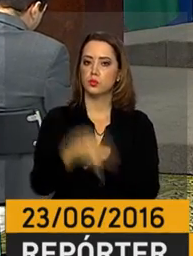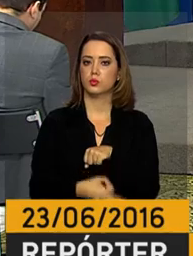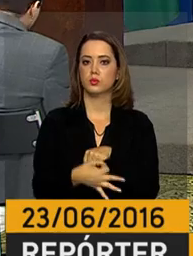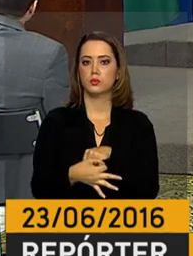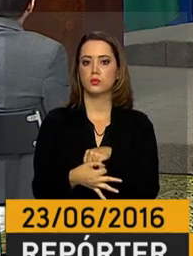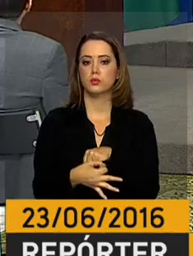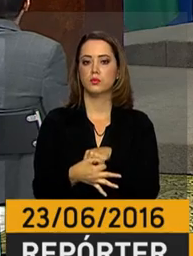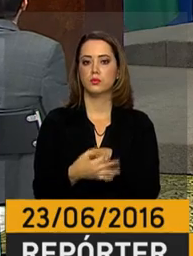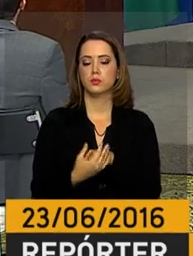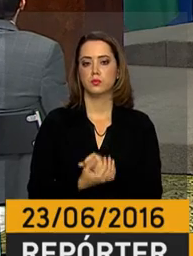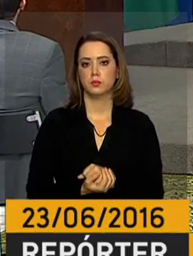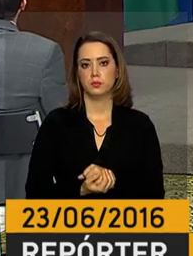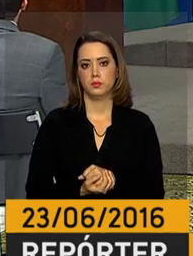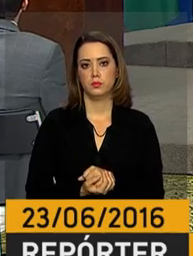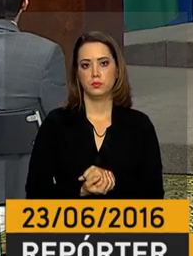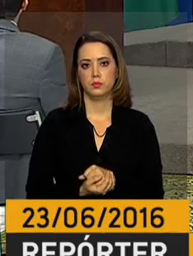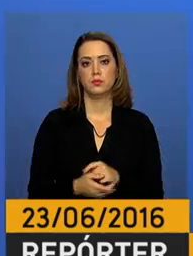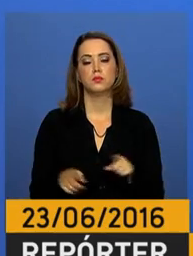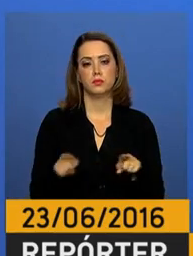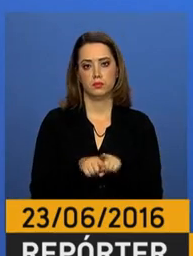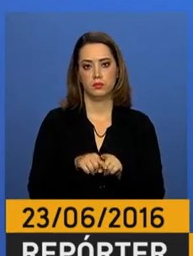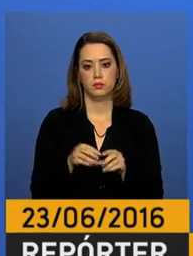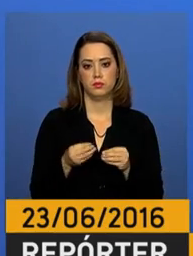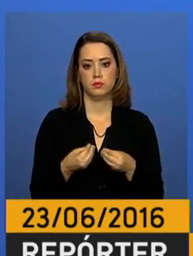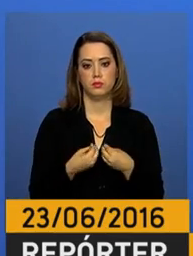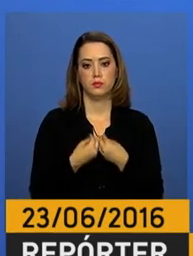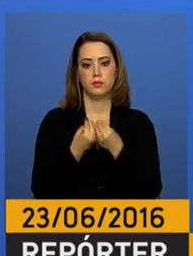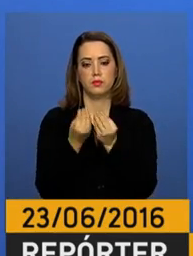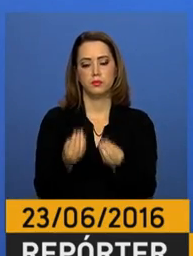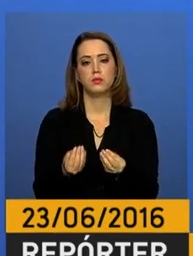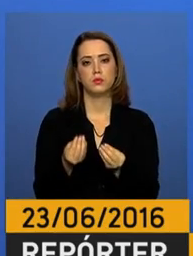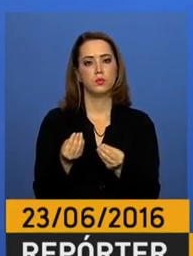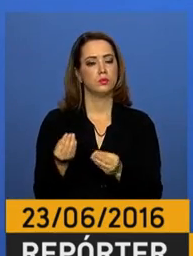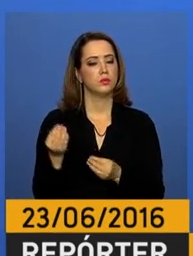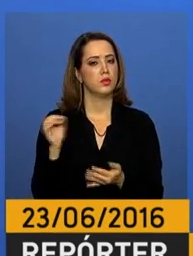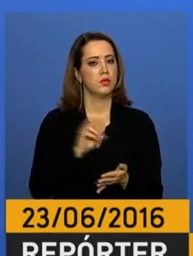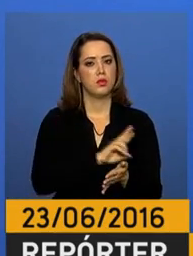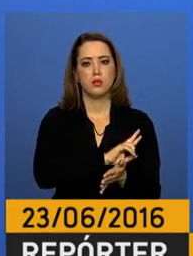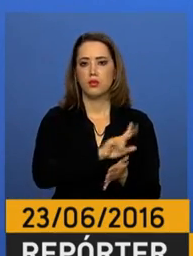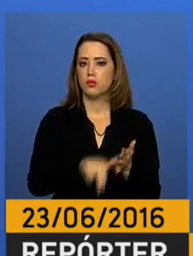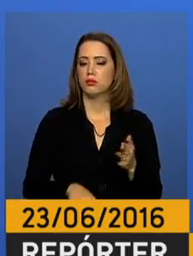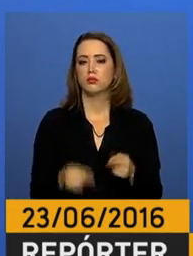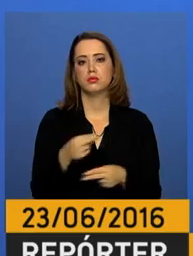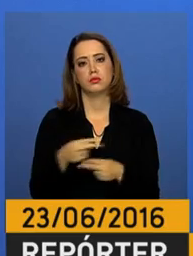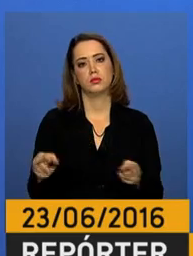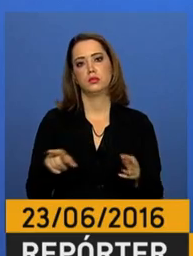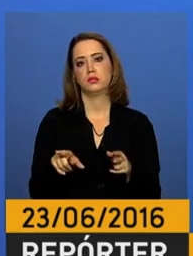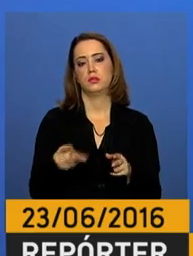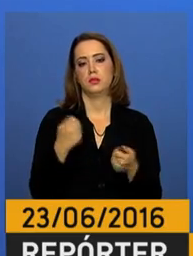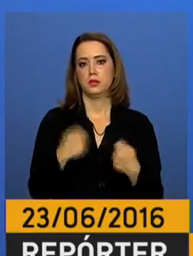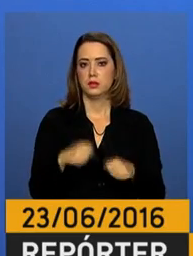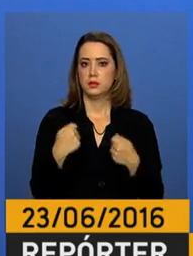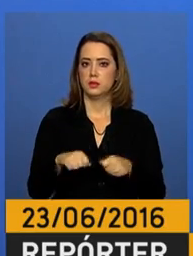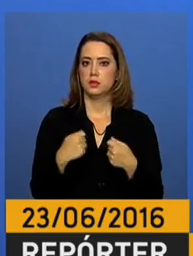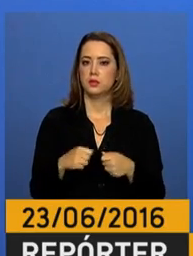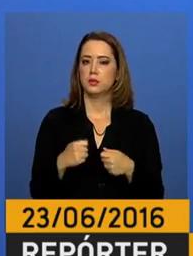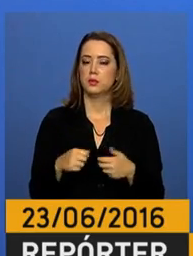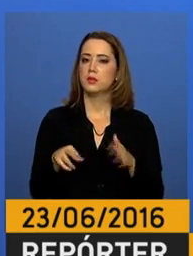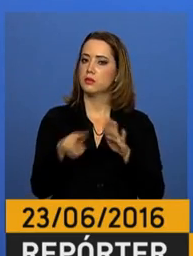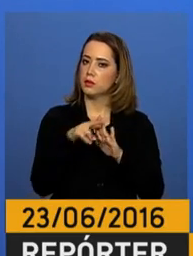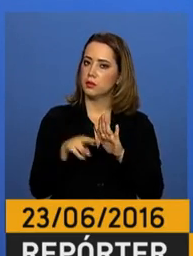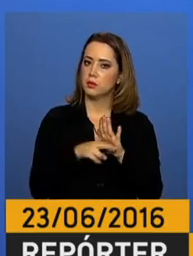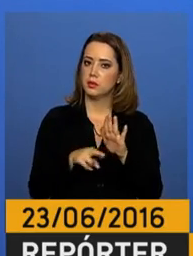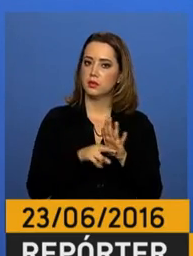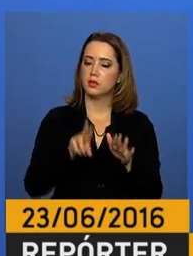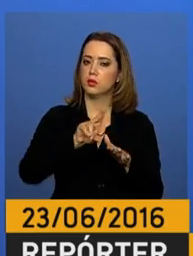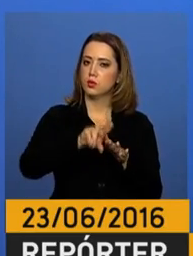e e impõe-se ainda muitas e muitas vezes a regulamentação de vários eh preceitos constitucionais e